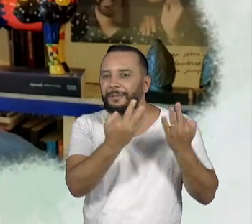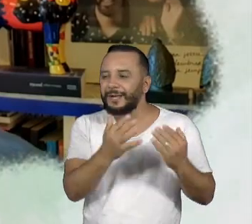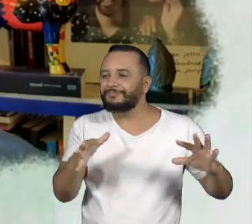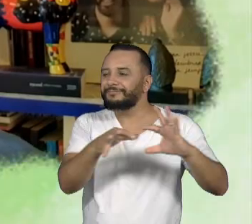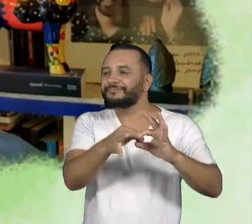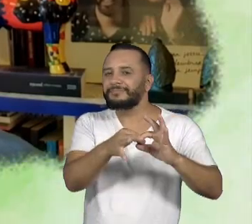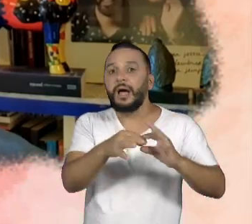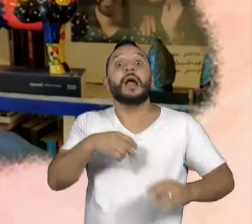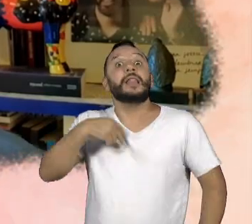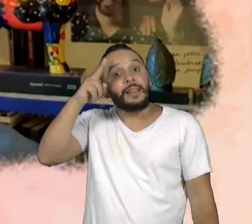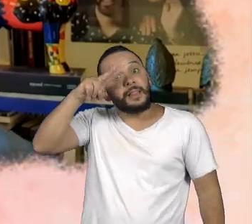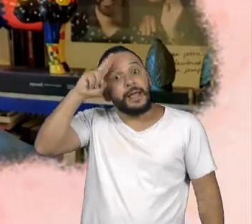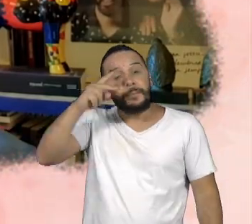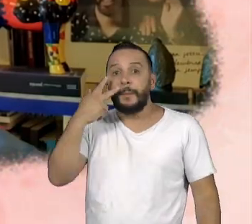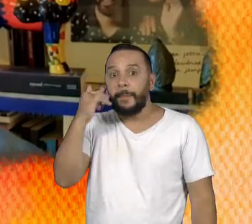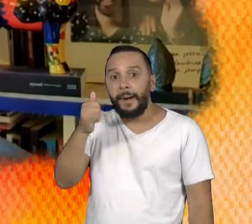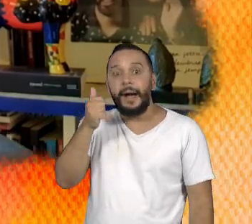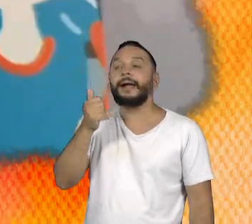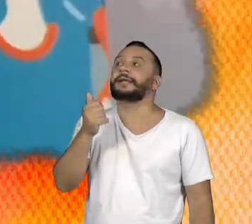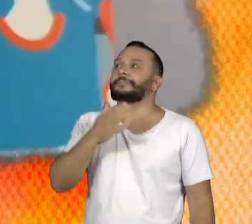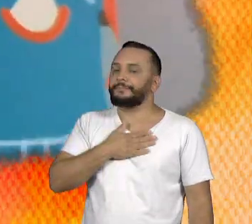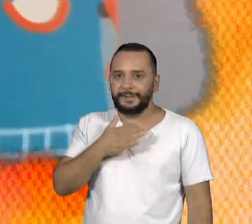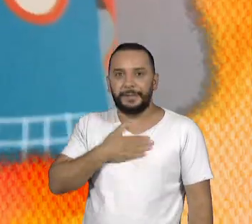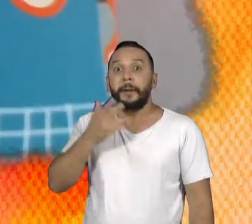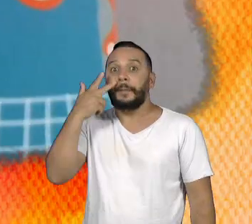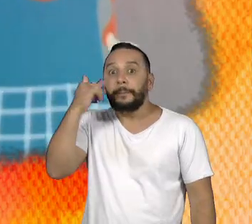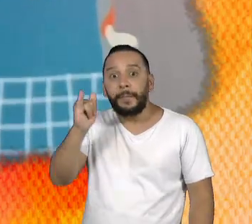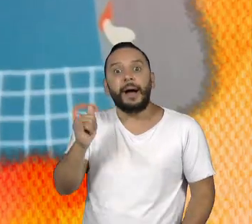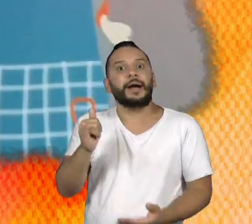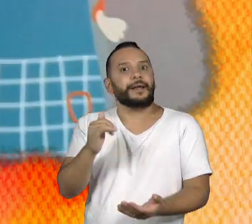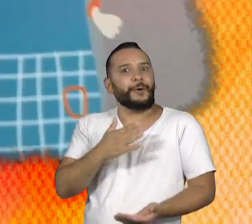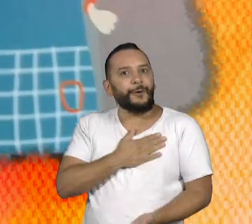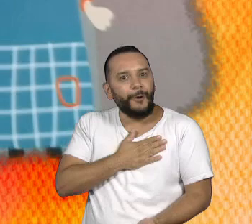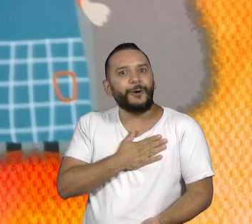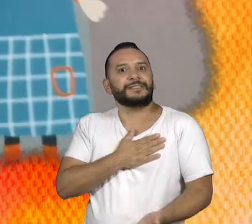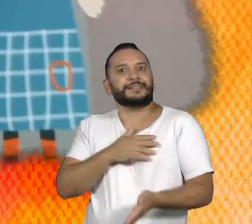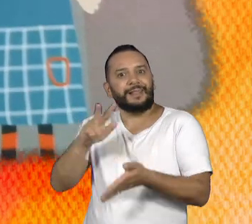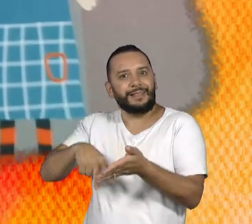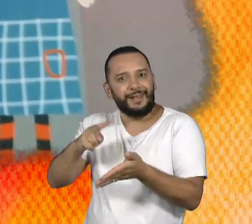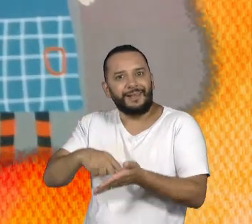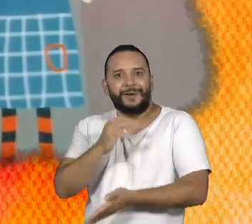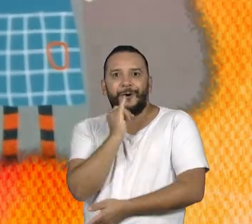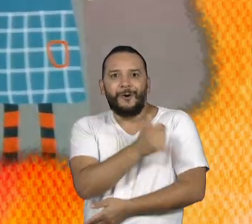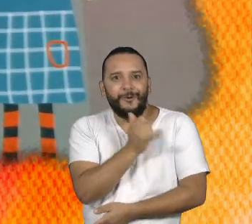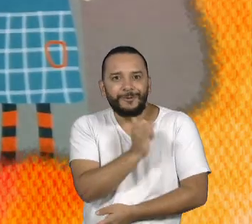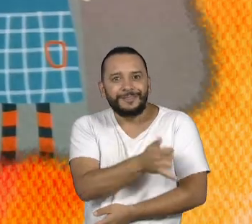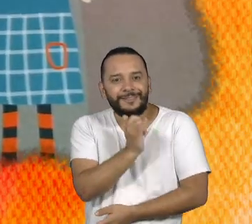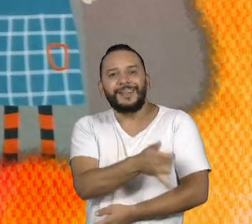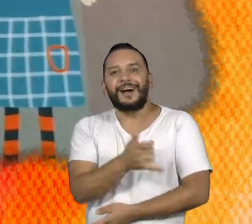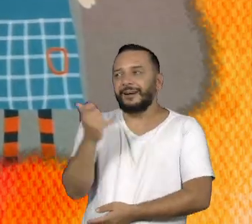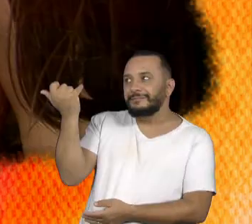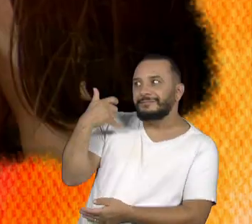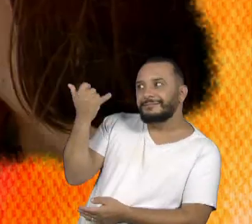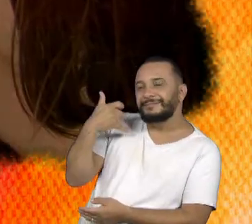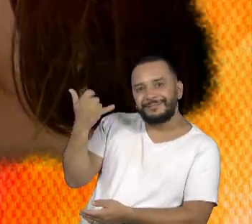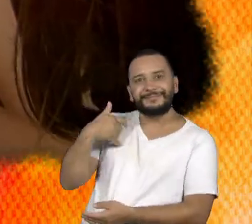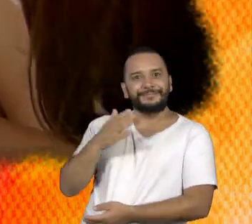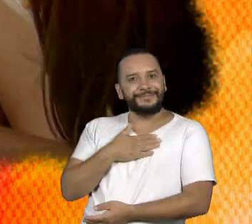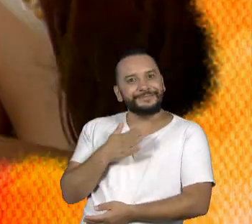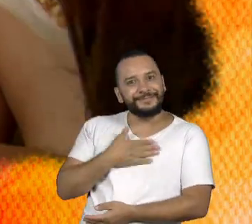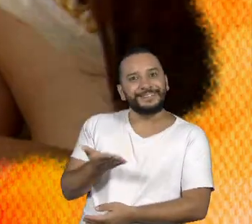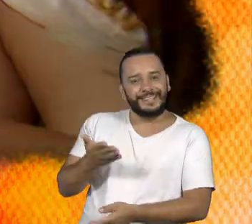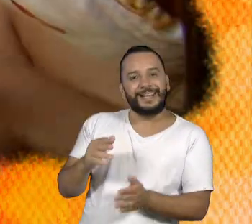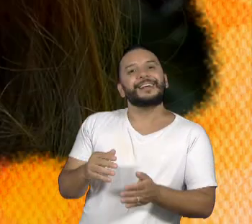meu pai, porque meu pai gostava muito de compartilhar comigo, de ler comigo contos cumulativos. Ler